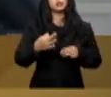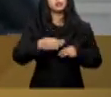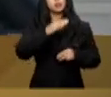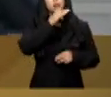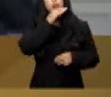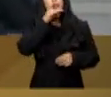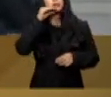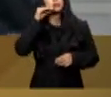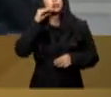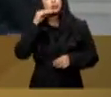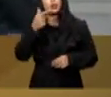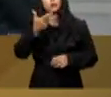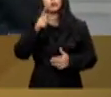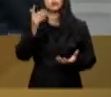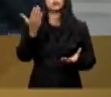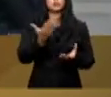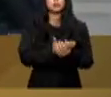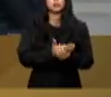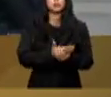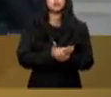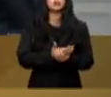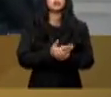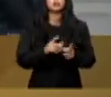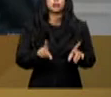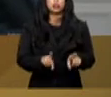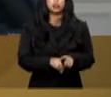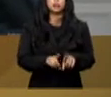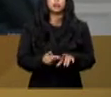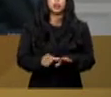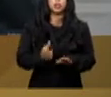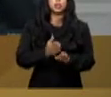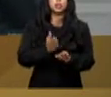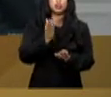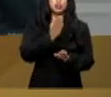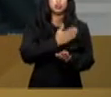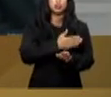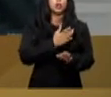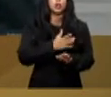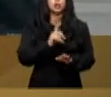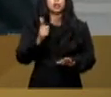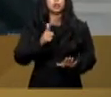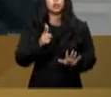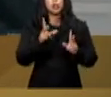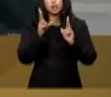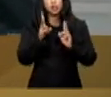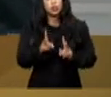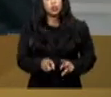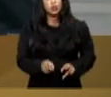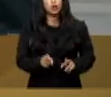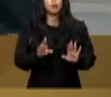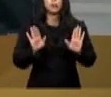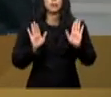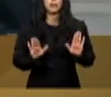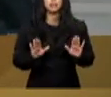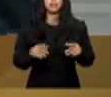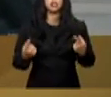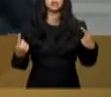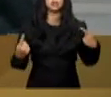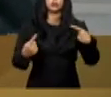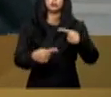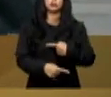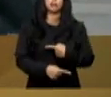Celso de Mello, é que não se aplica ao presente caso, né? Então aqui é contrário